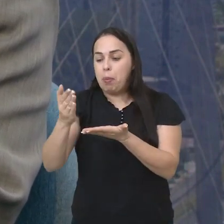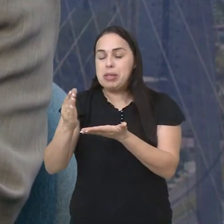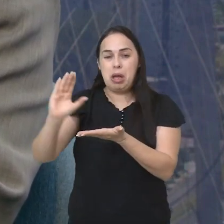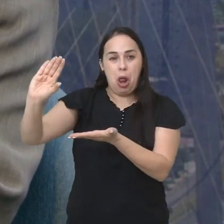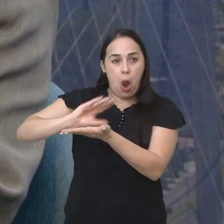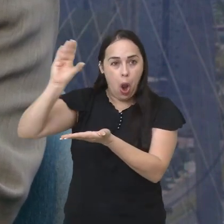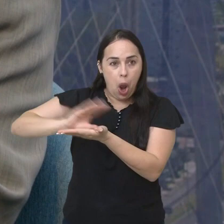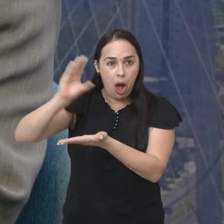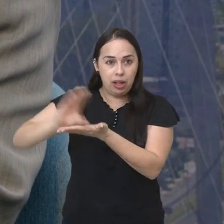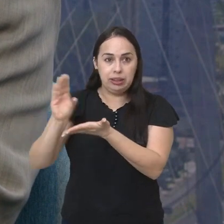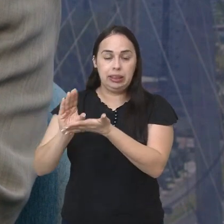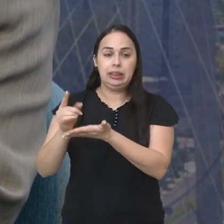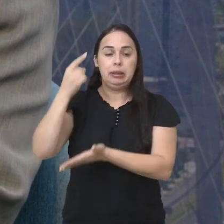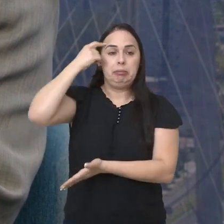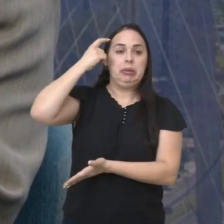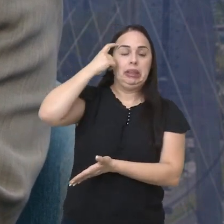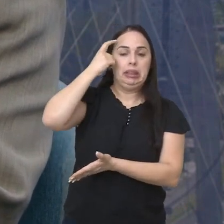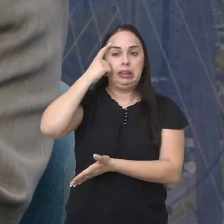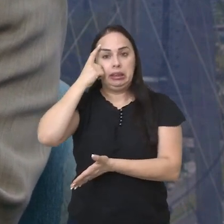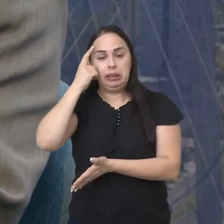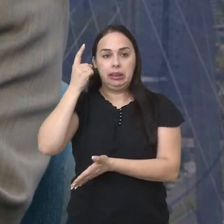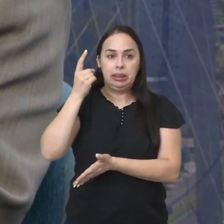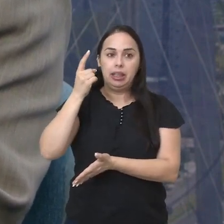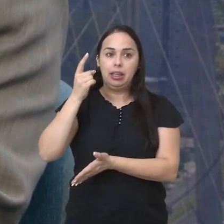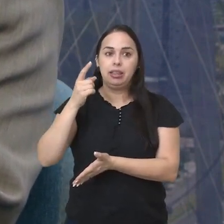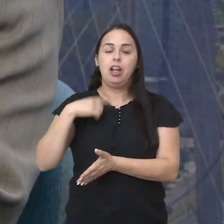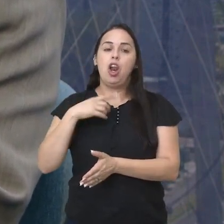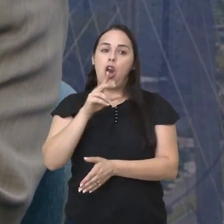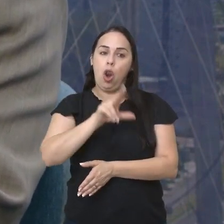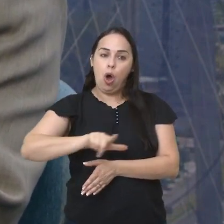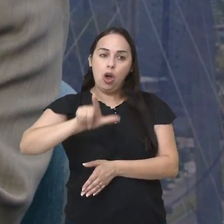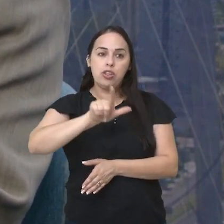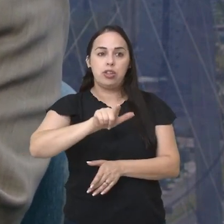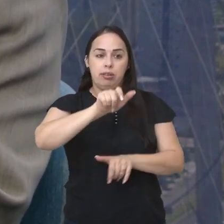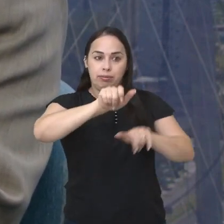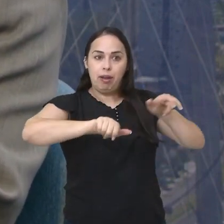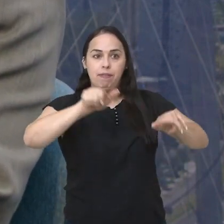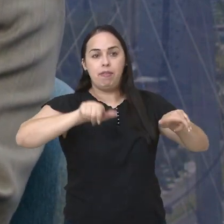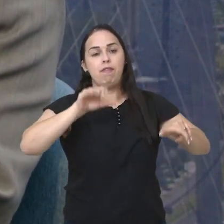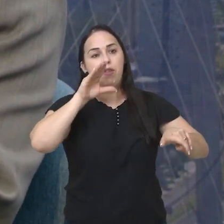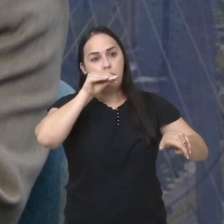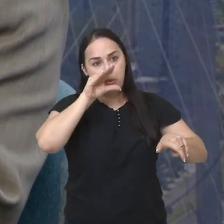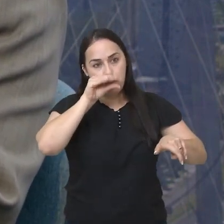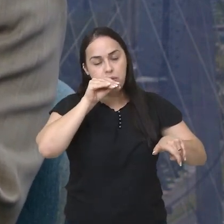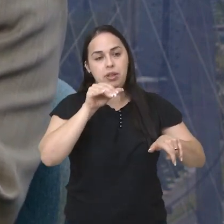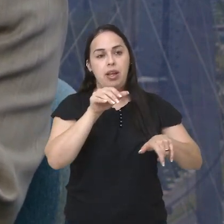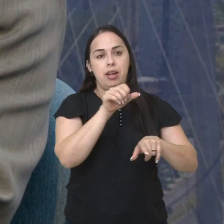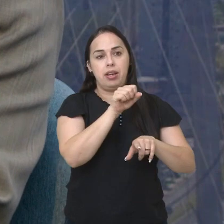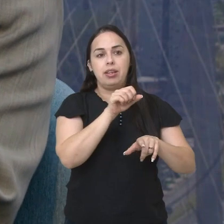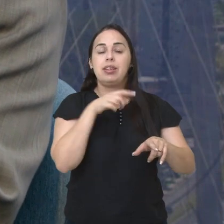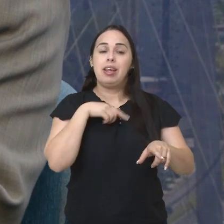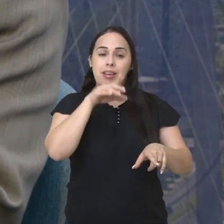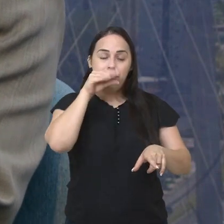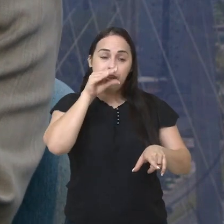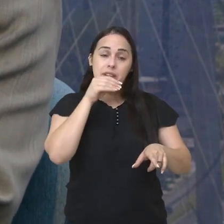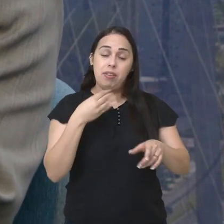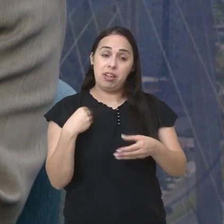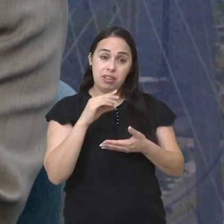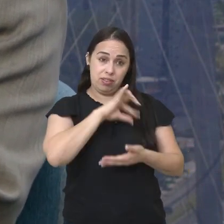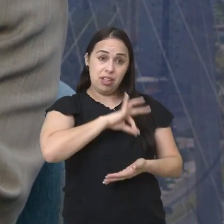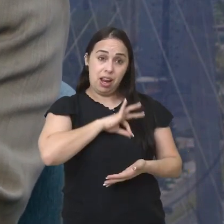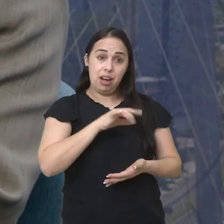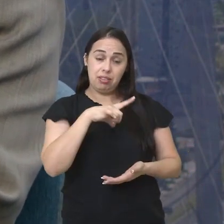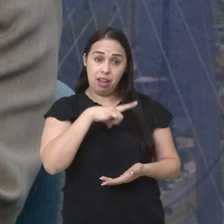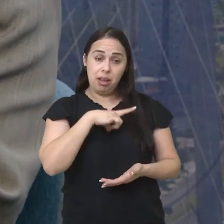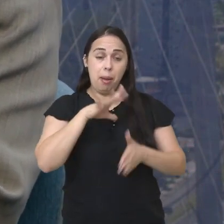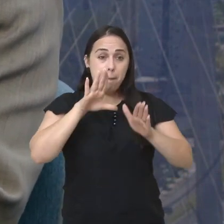voluntário. Lógico, alguns membros vão receber o seu salário, né? No caso de serviço social, são funcionários de uma empresa, de